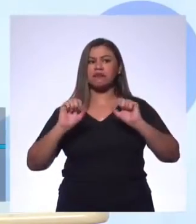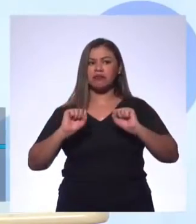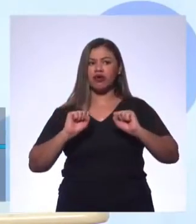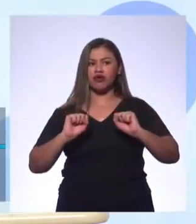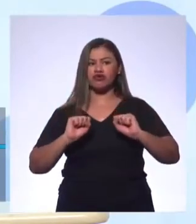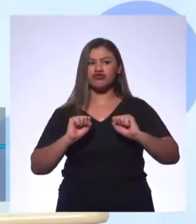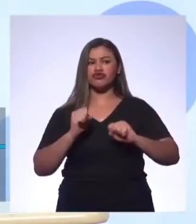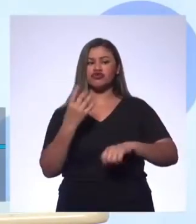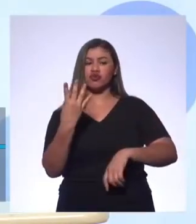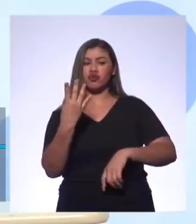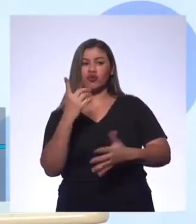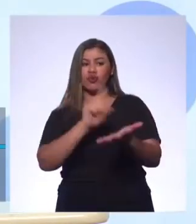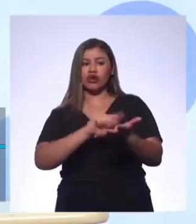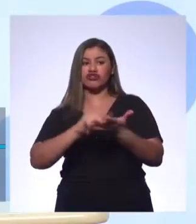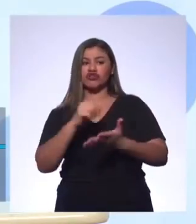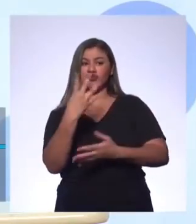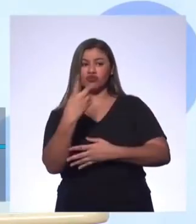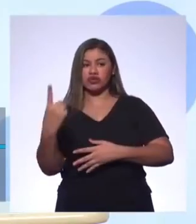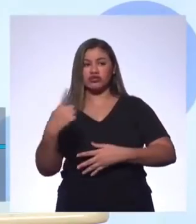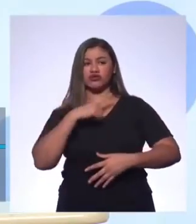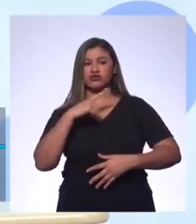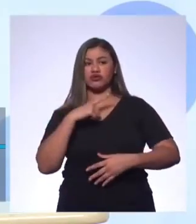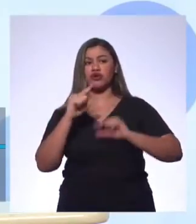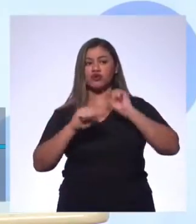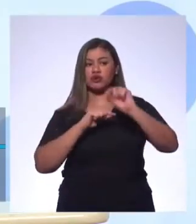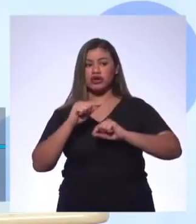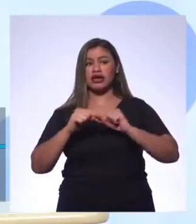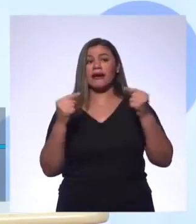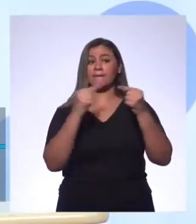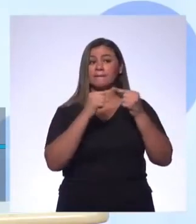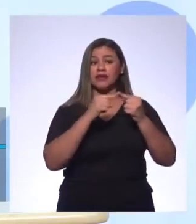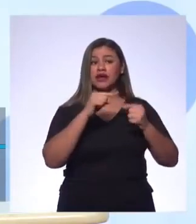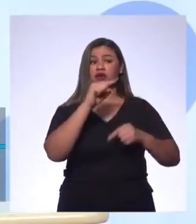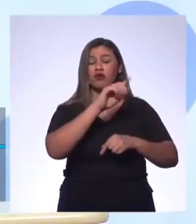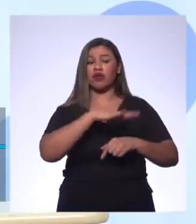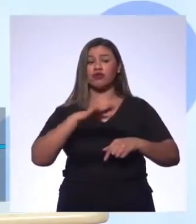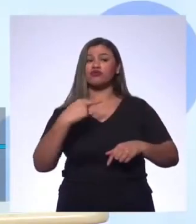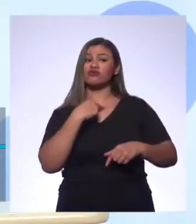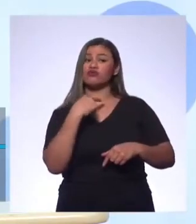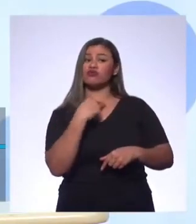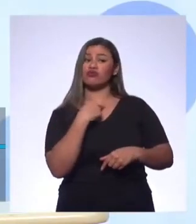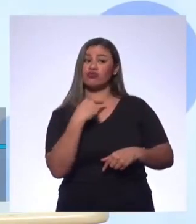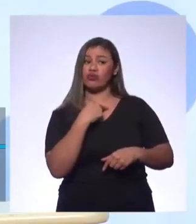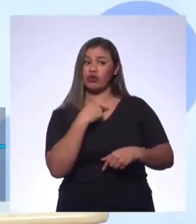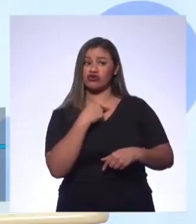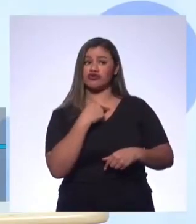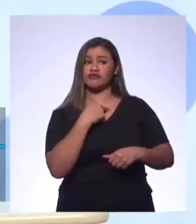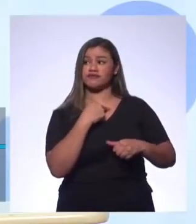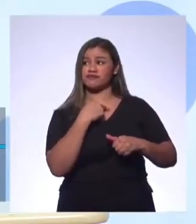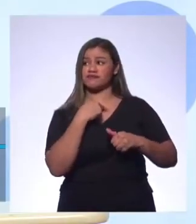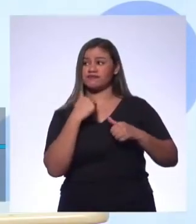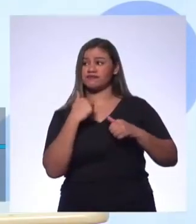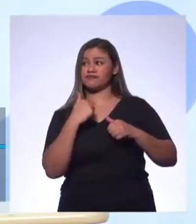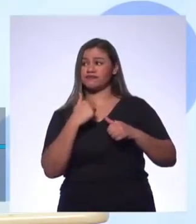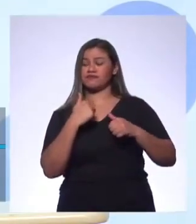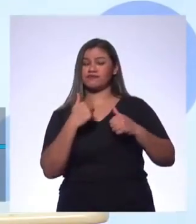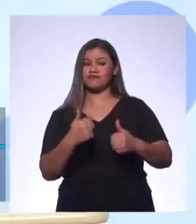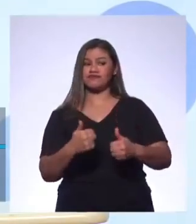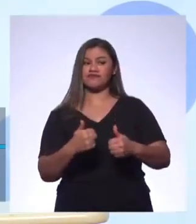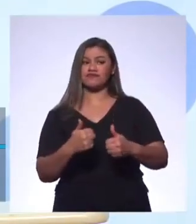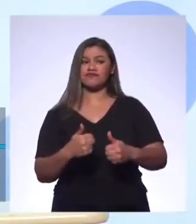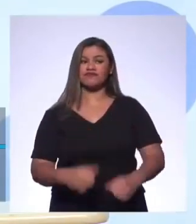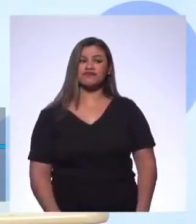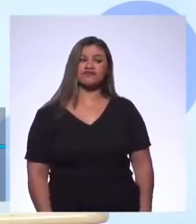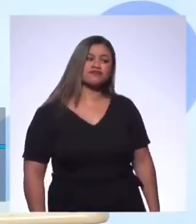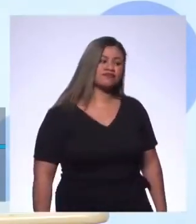deixar no 41 agora. Tá bom. E no artigo 41, o que é vedado? Então, o que é vedado é o que não é permitido, certo? Mas